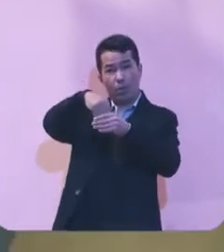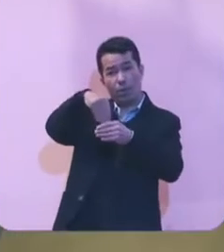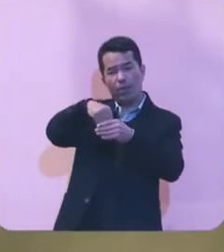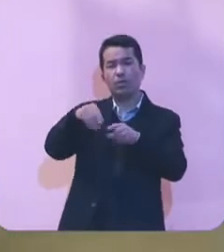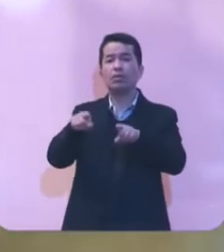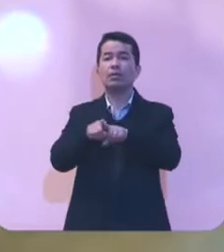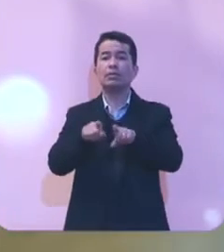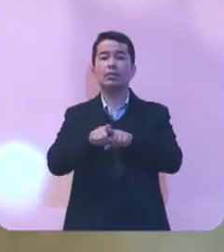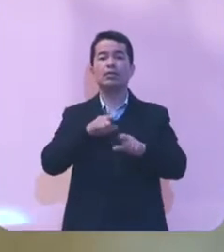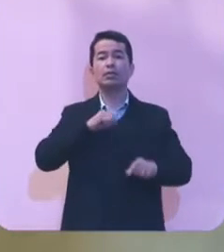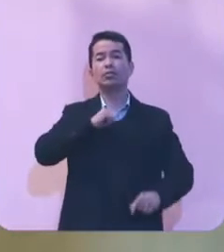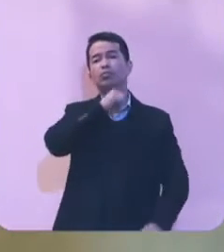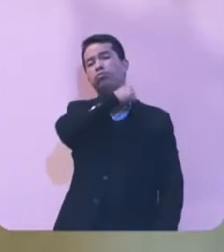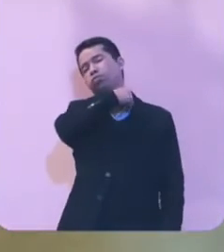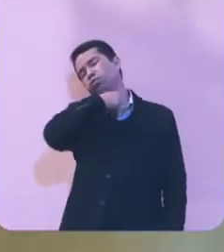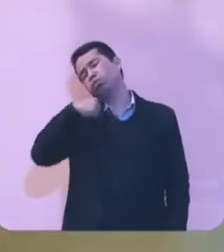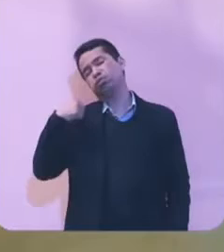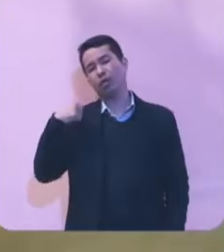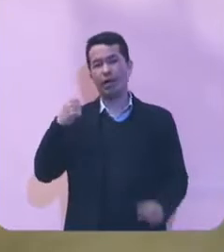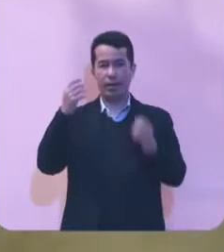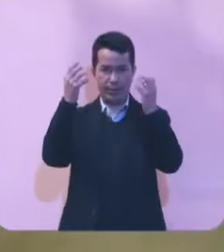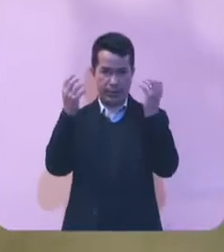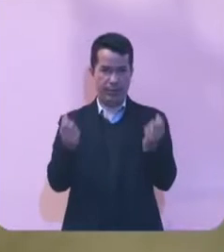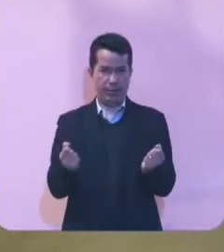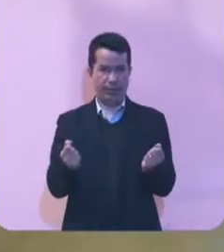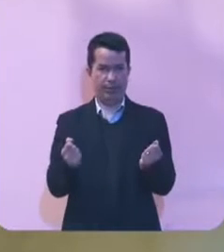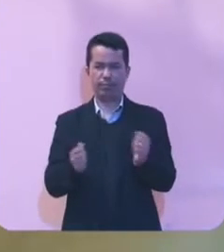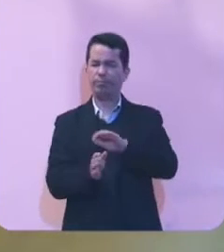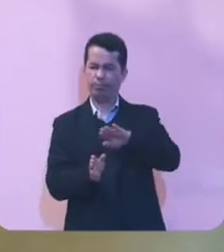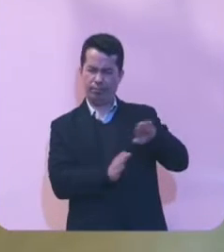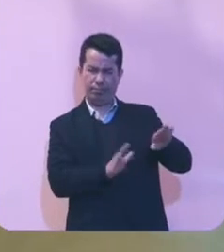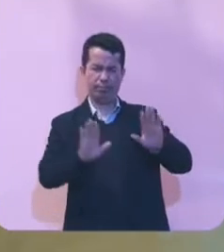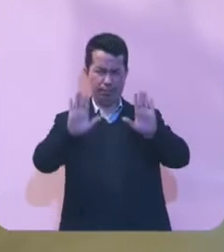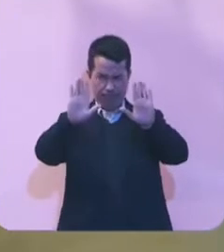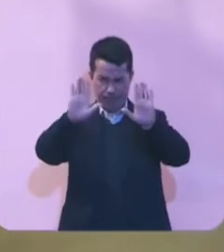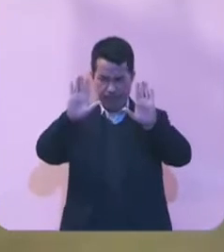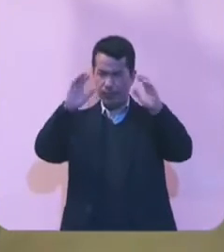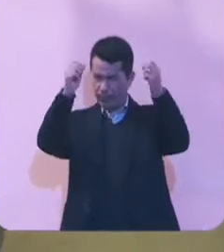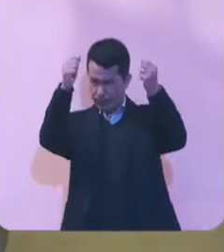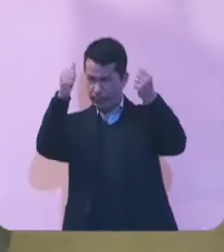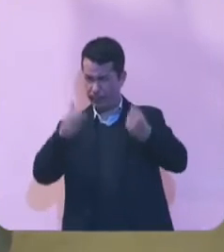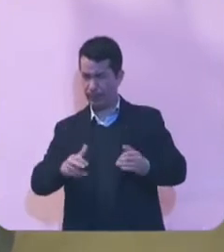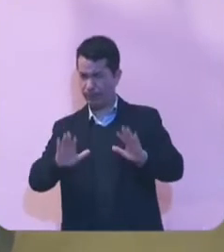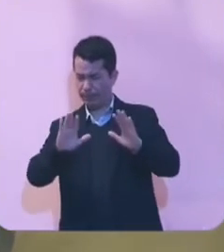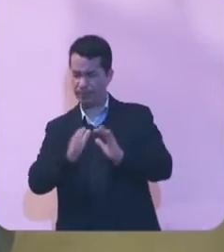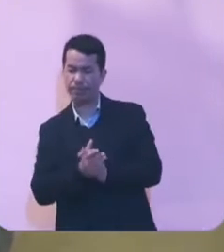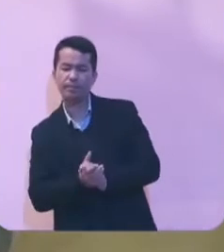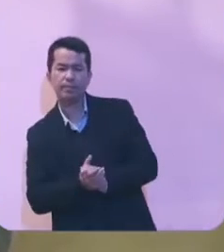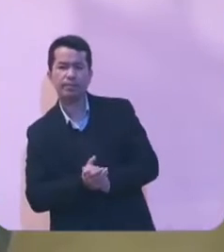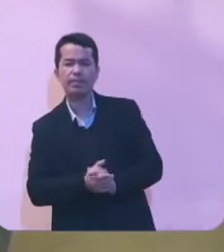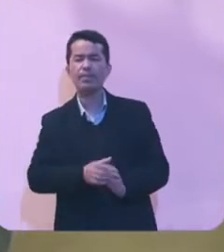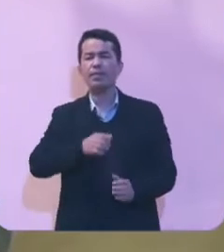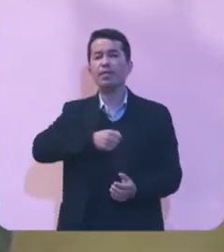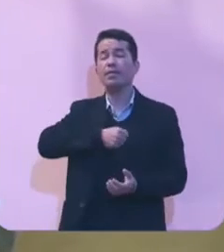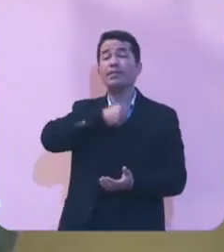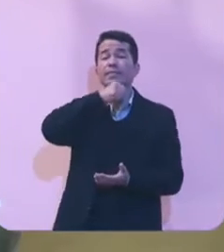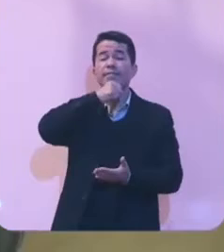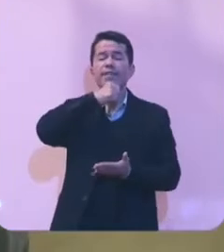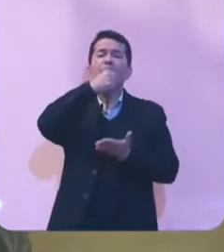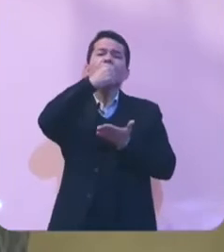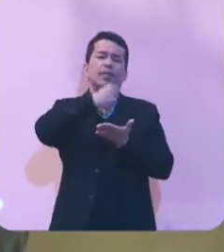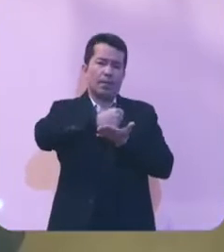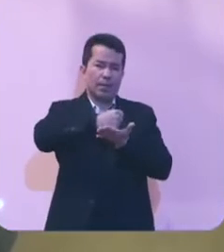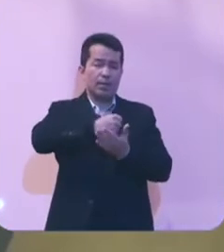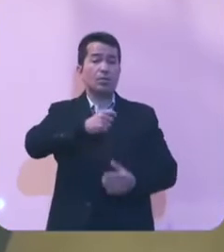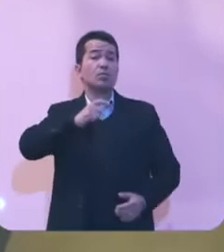holocaustos. É interessante porque no Velho Testamento, qualquer expressão de culto envolvia